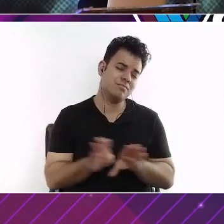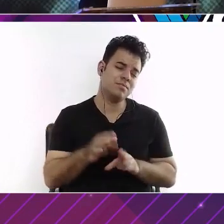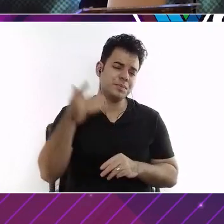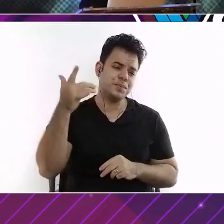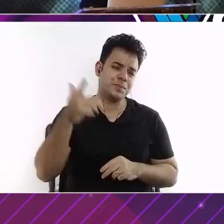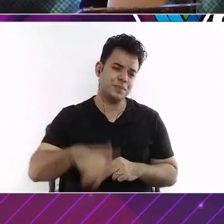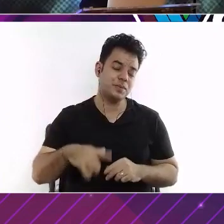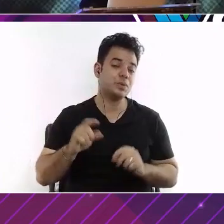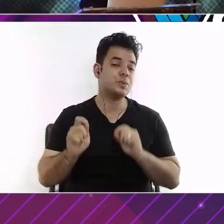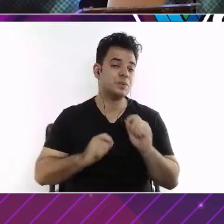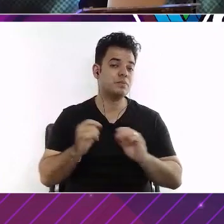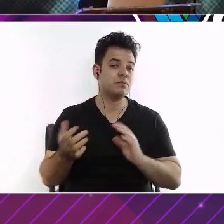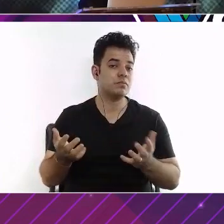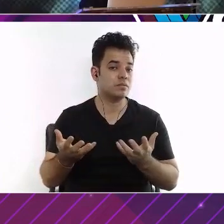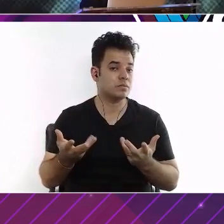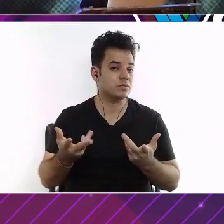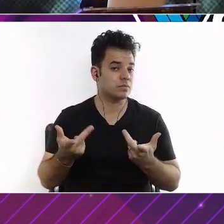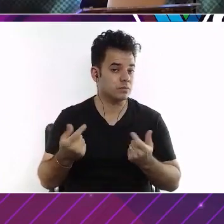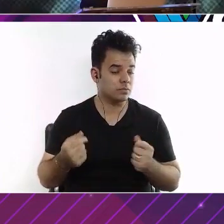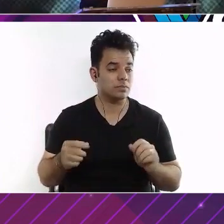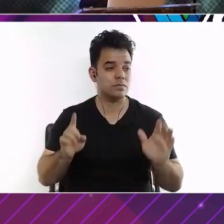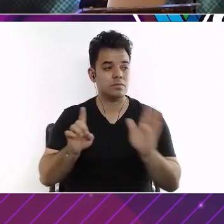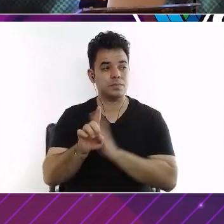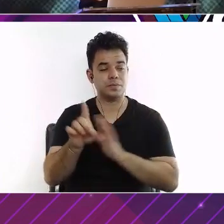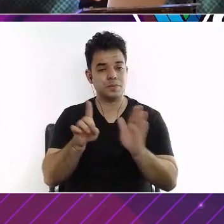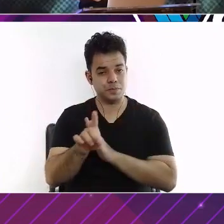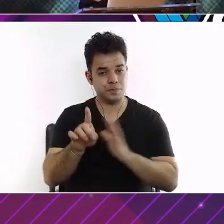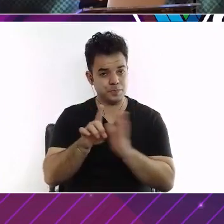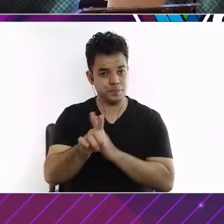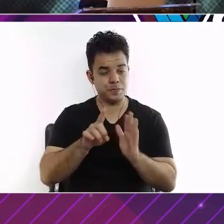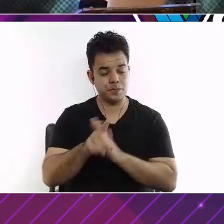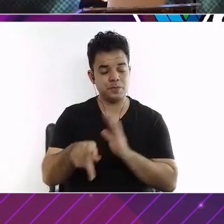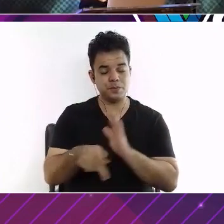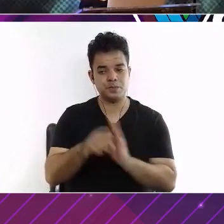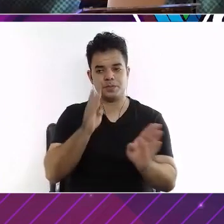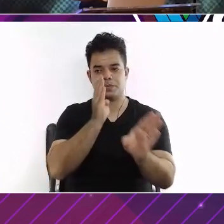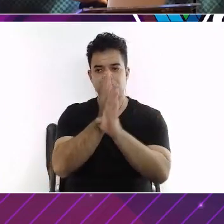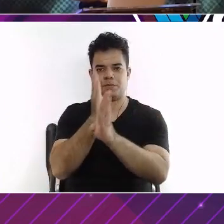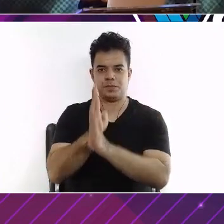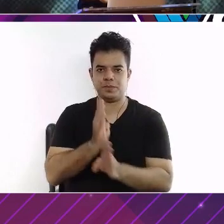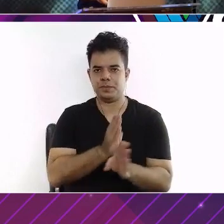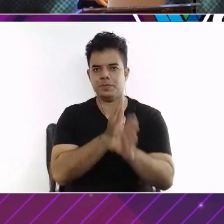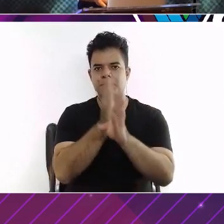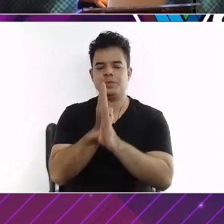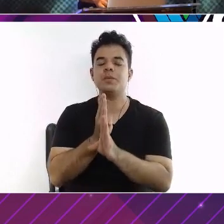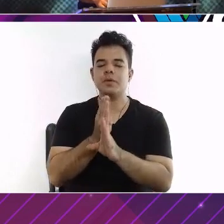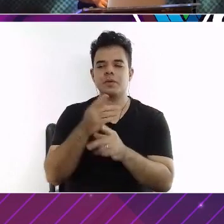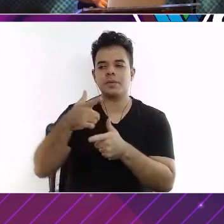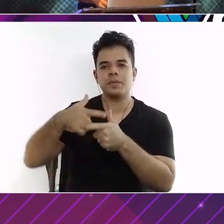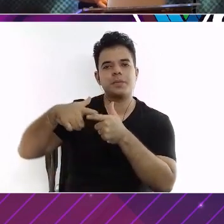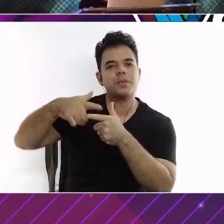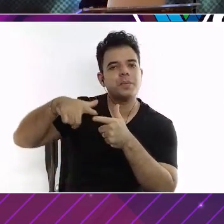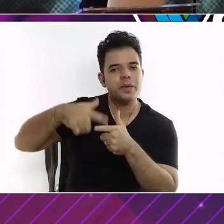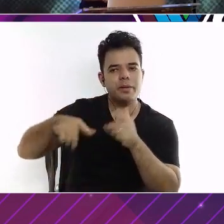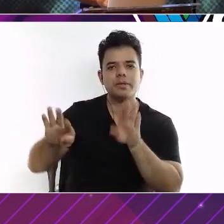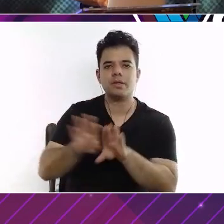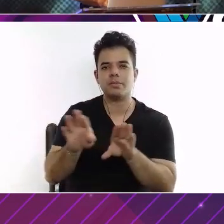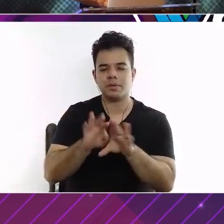a prática de fazer perguntas para descobrir problemas, descobrir ou criar problemas e encontrar respostas que podem